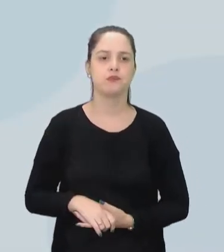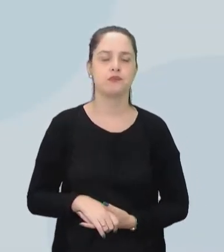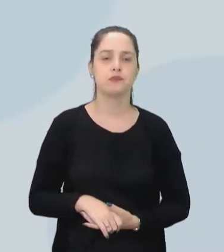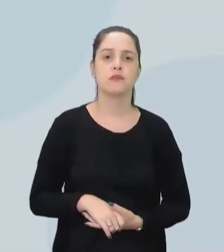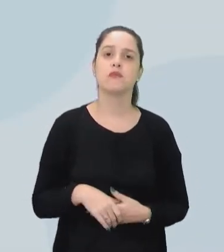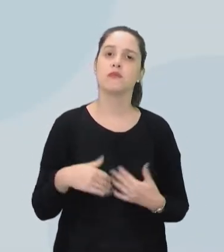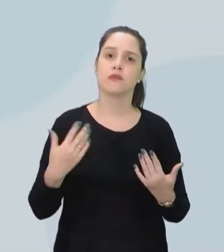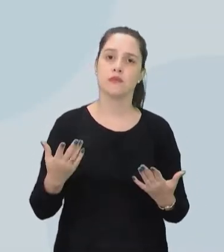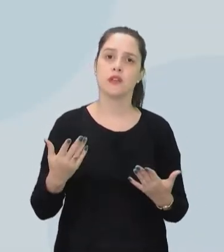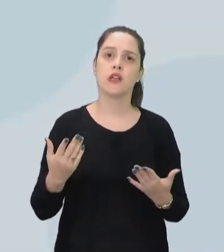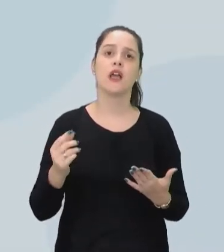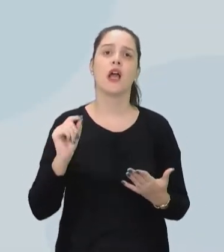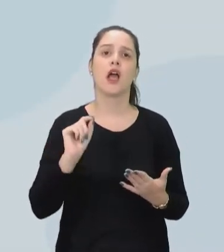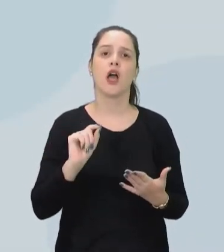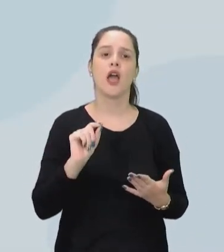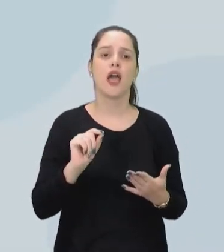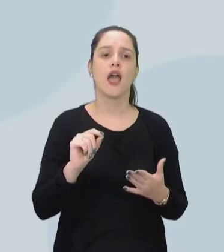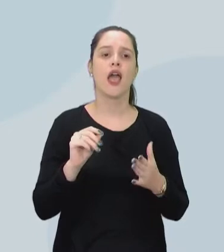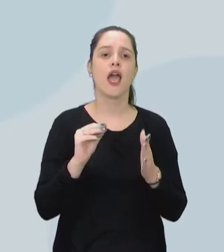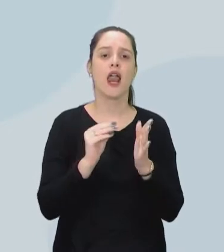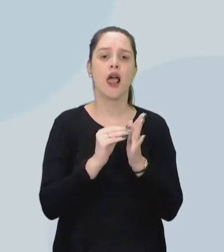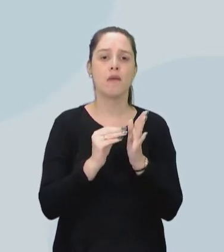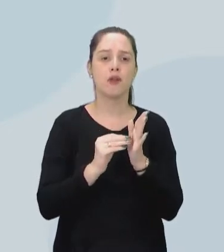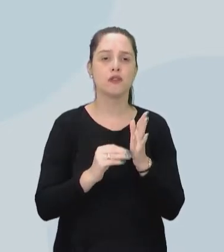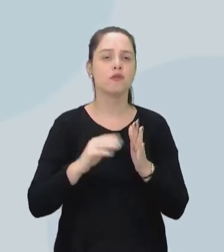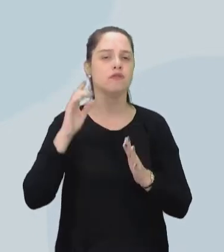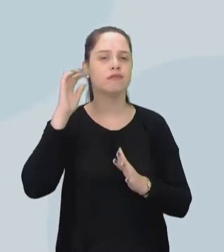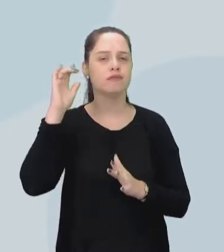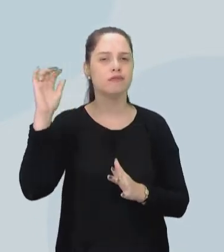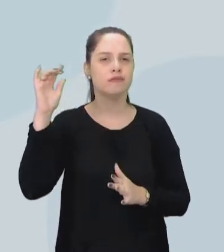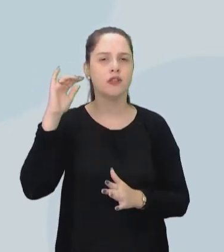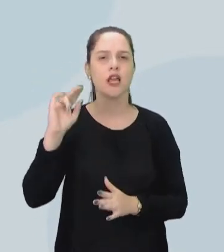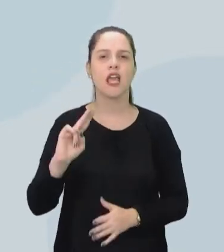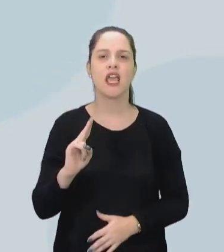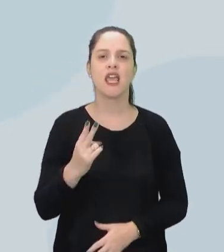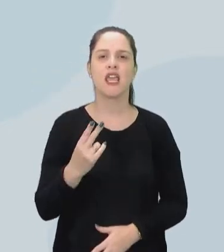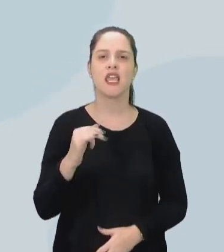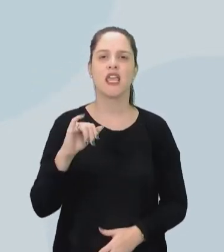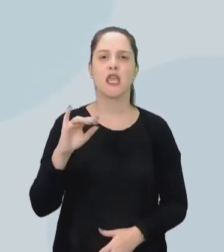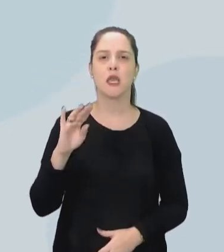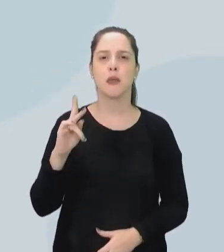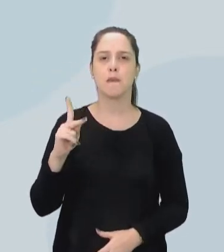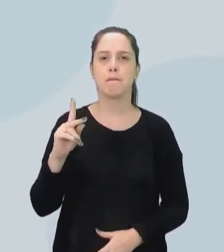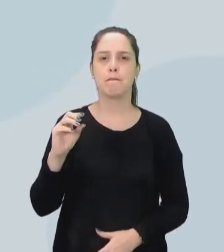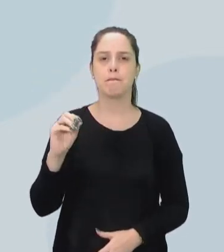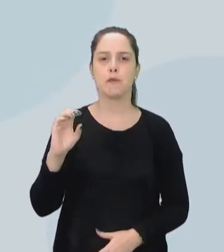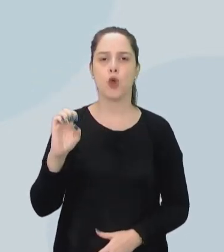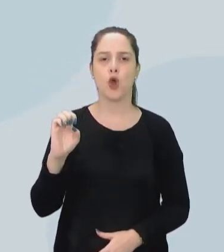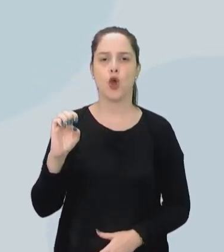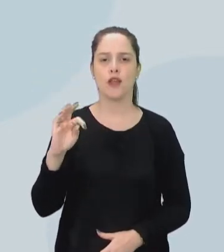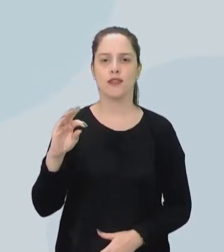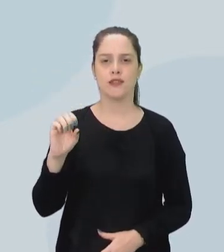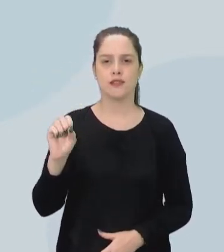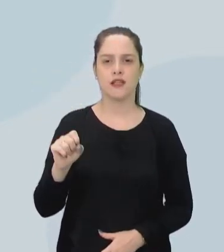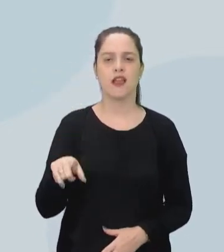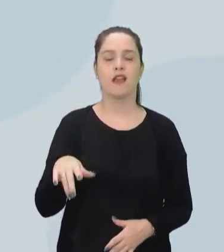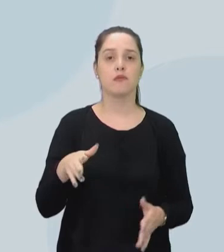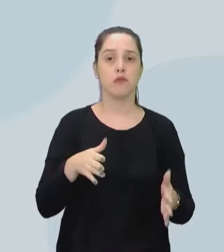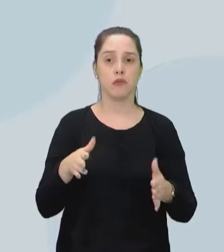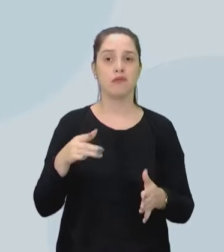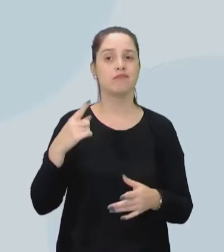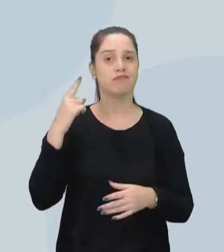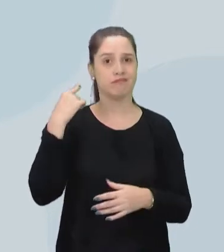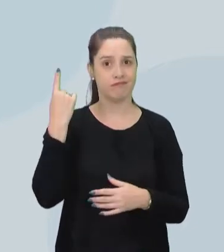Nós vamos para a parte agora da elaboração de teorias ou hipóteses. Nesse momento, deveremos pensar